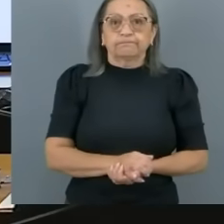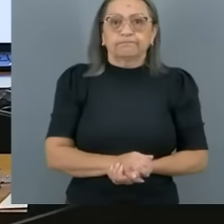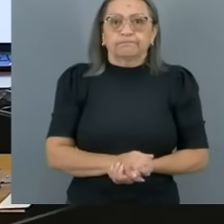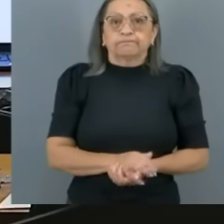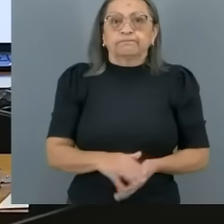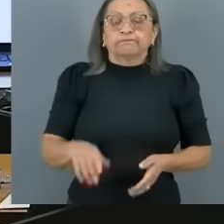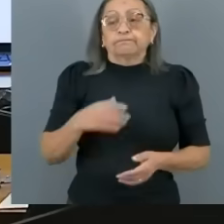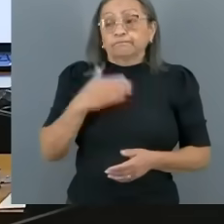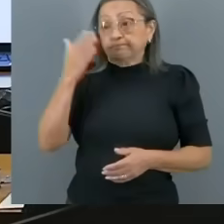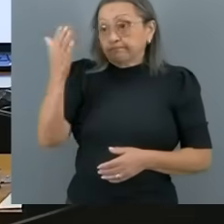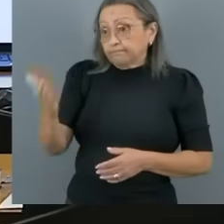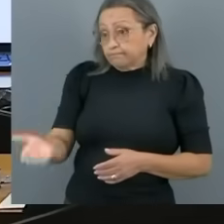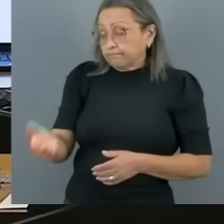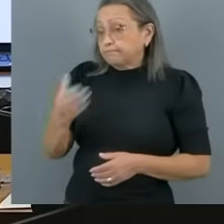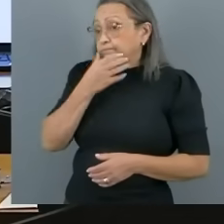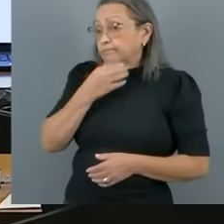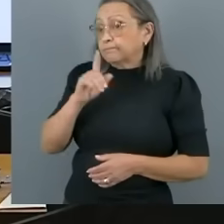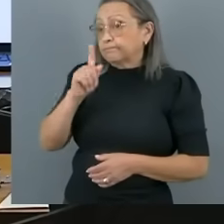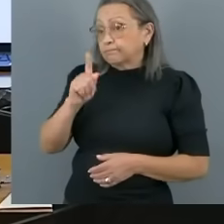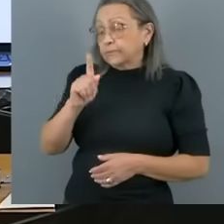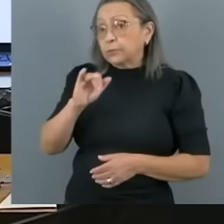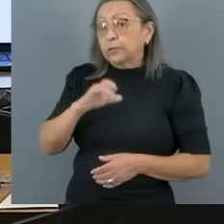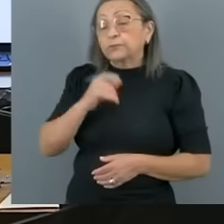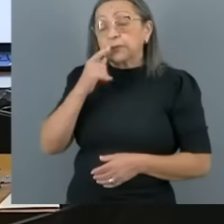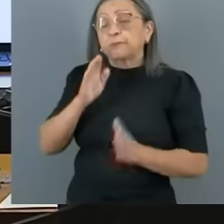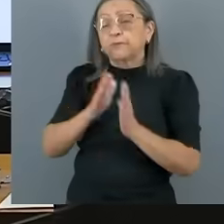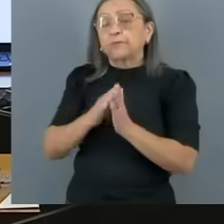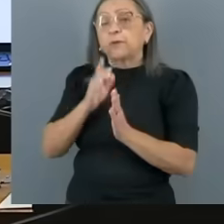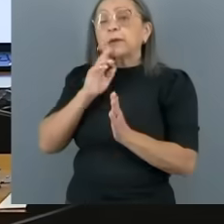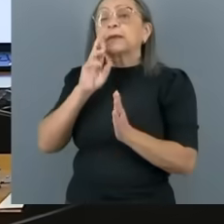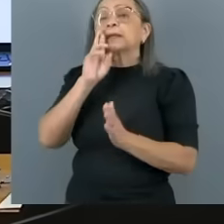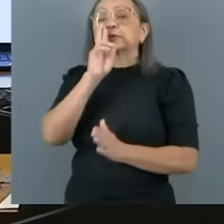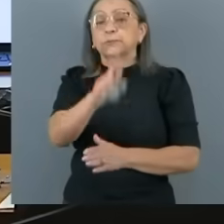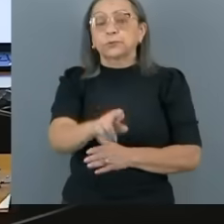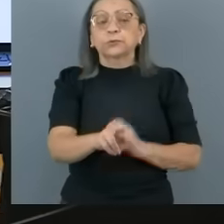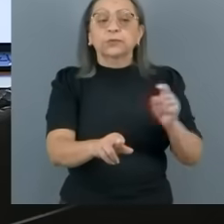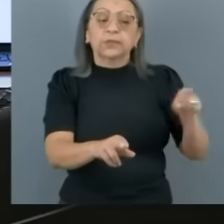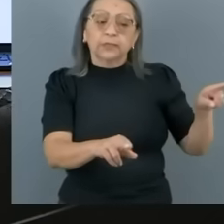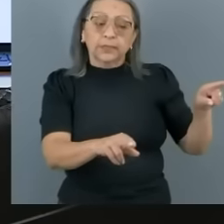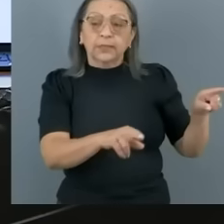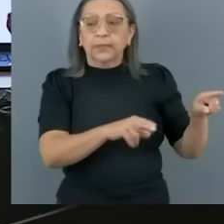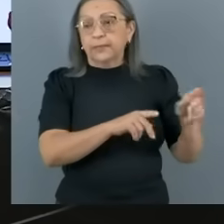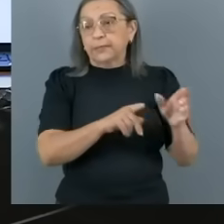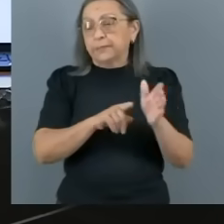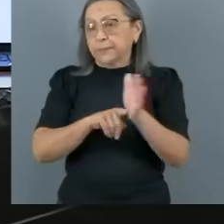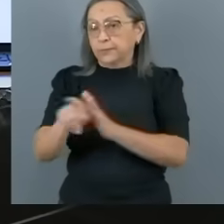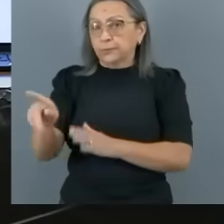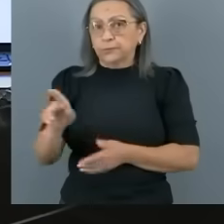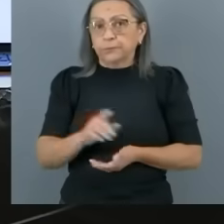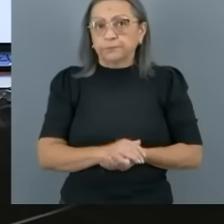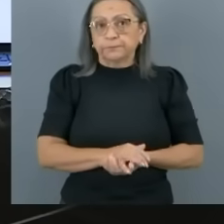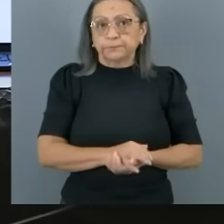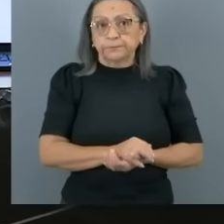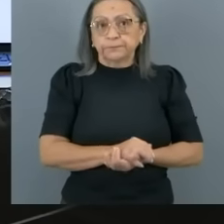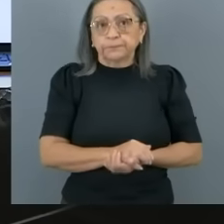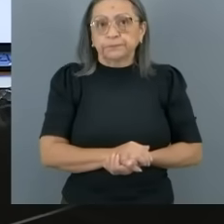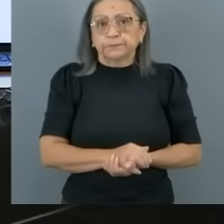senhor, por gentileza, responda às questões que foram colocadas pelo senador Marinho em relação às informações que o senhor prestou a essa comissão.